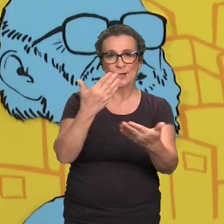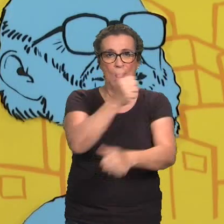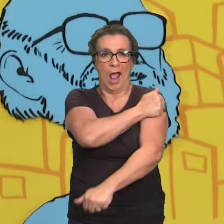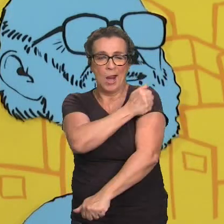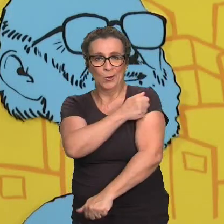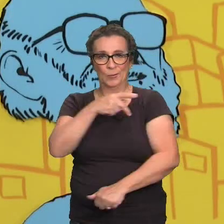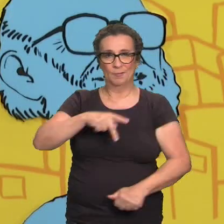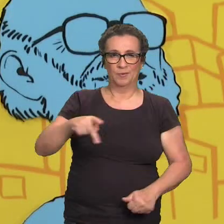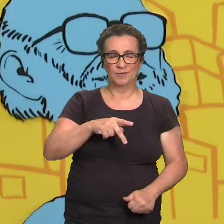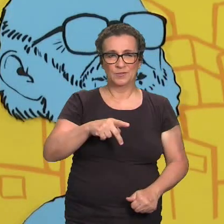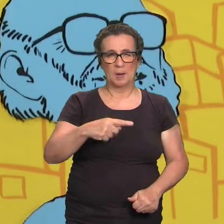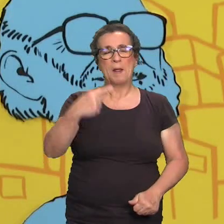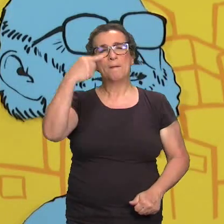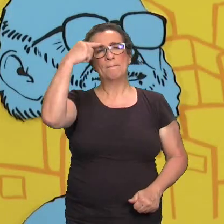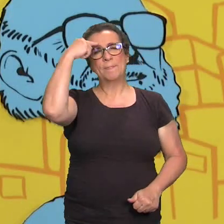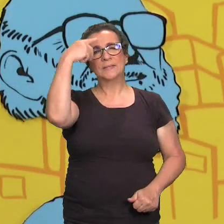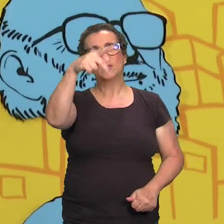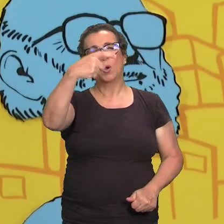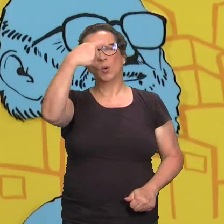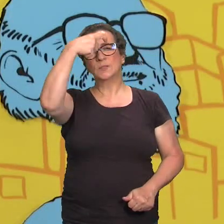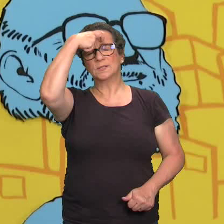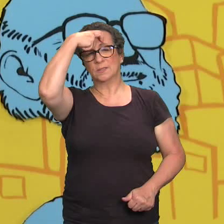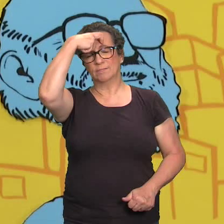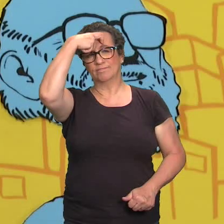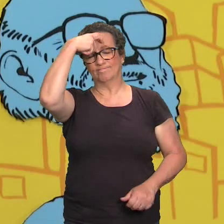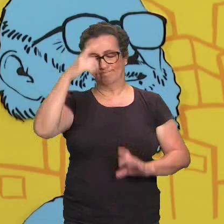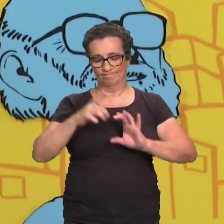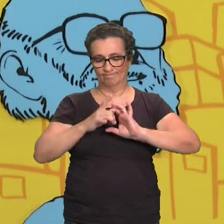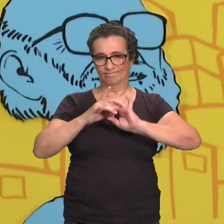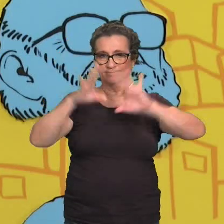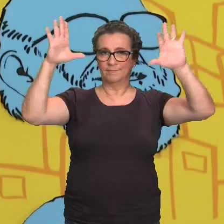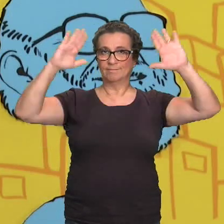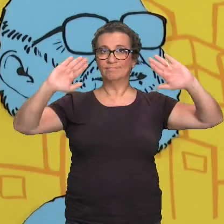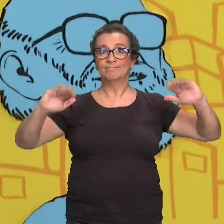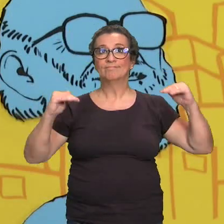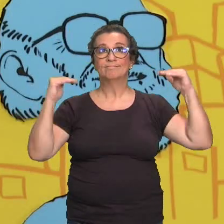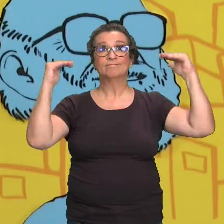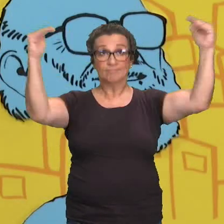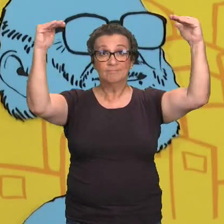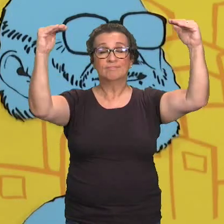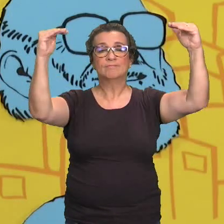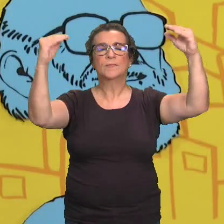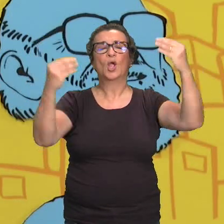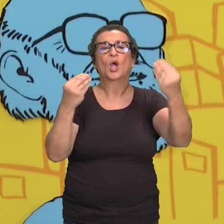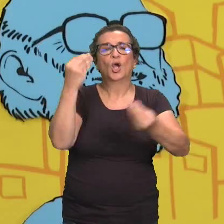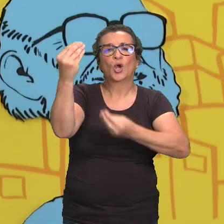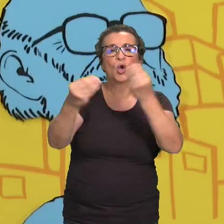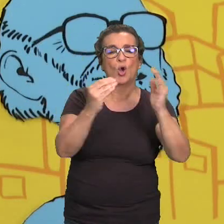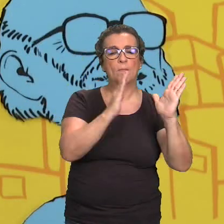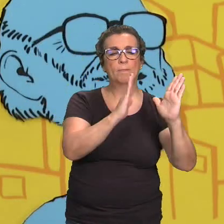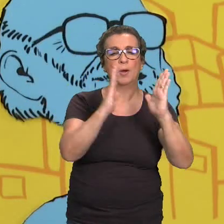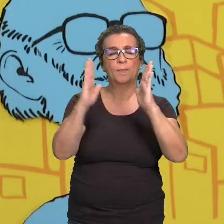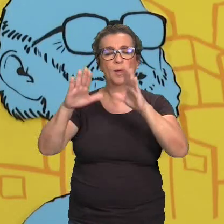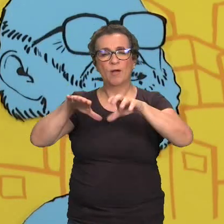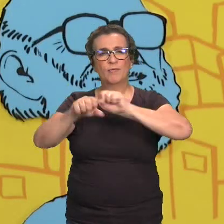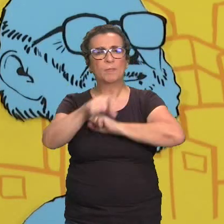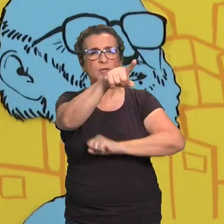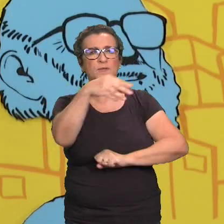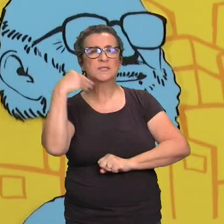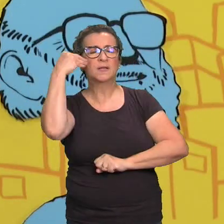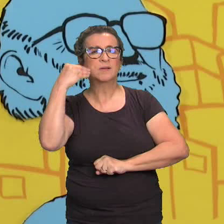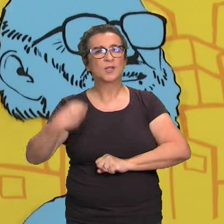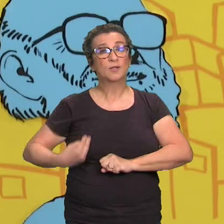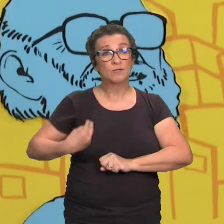sua conscientização, liberdade, emancipação. Como os processos formativos que você vivencia